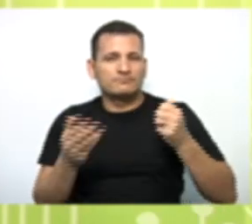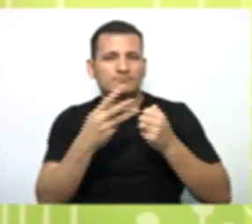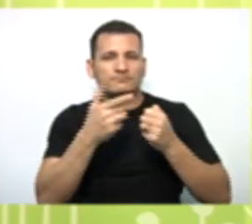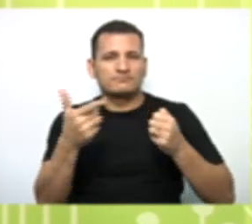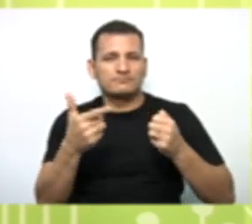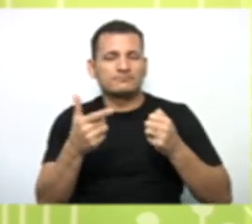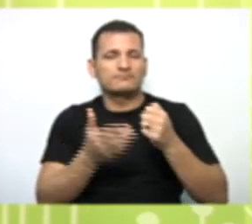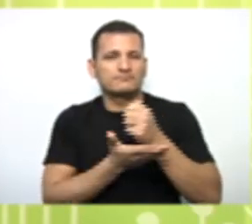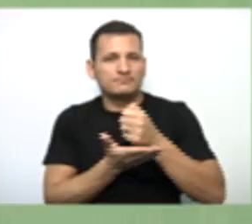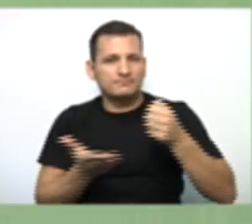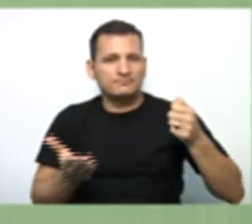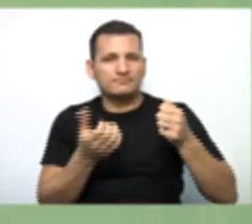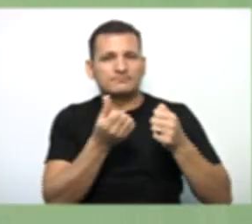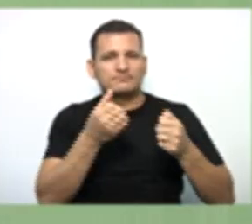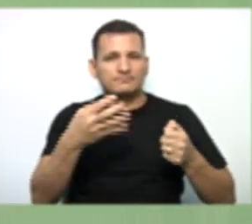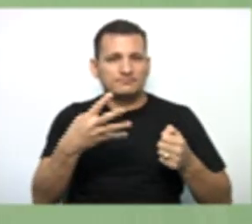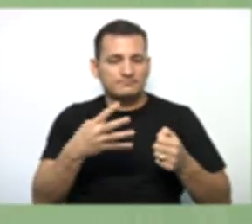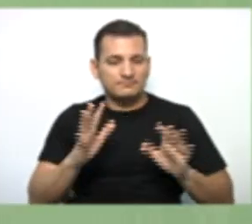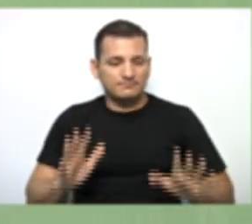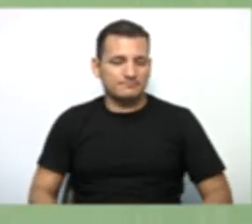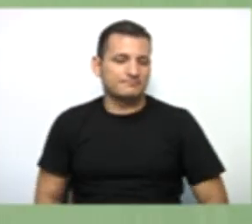64, mas não é o caso, né?